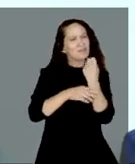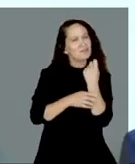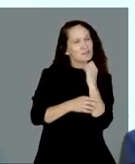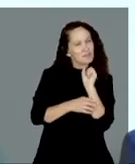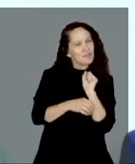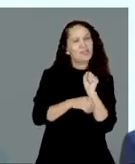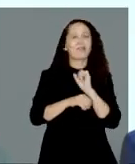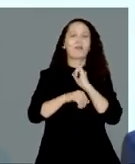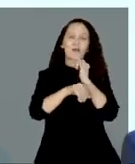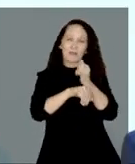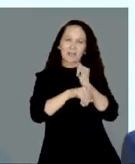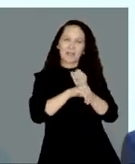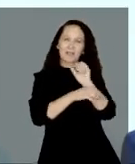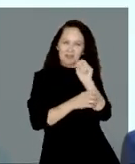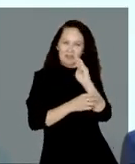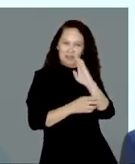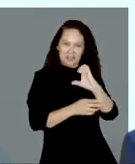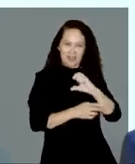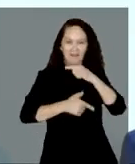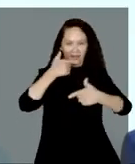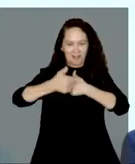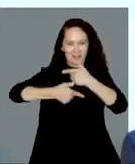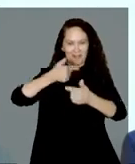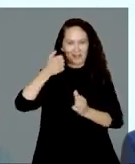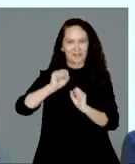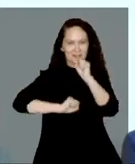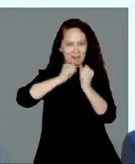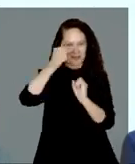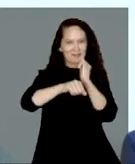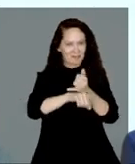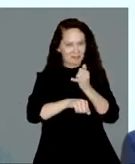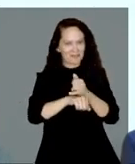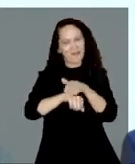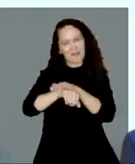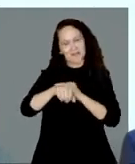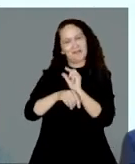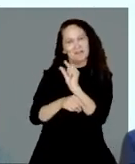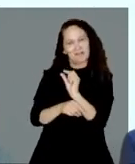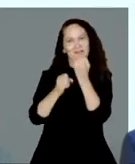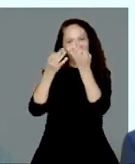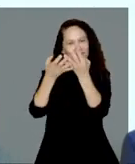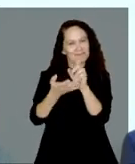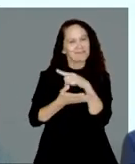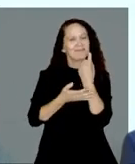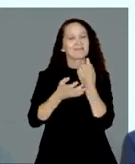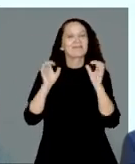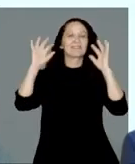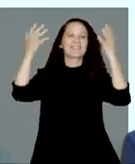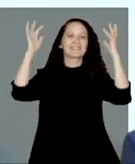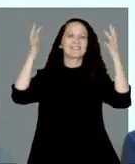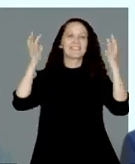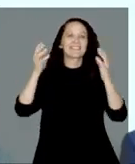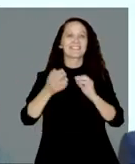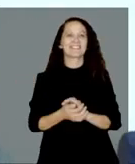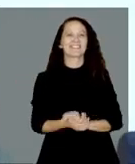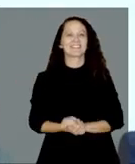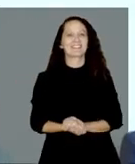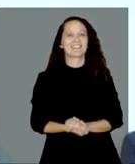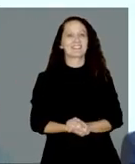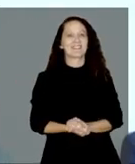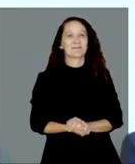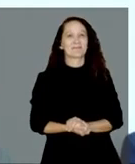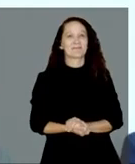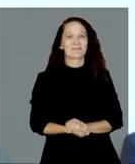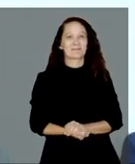razão da minha emoção é ver o filme novamente, compartilhar essa